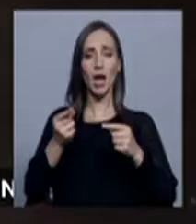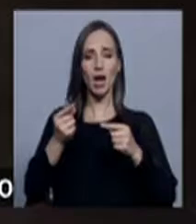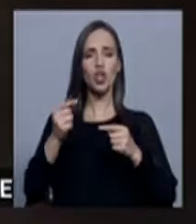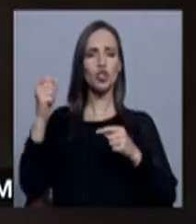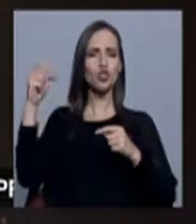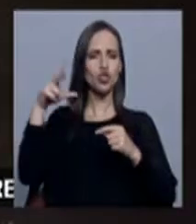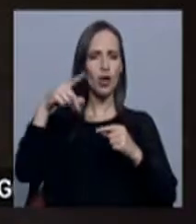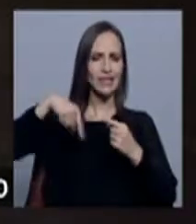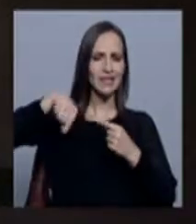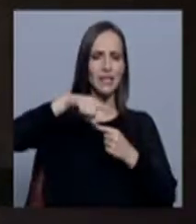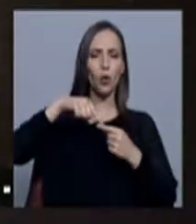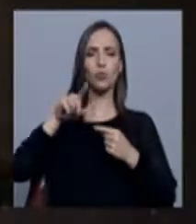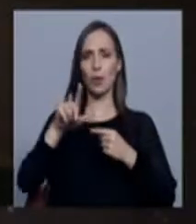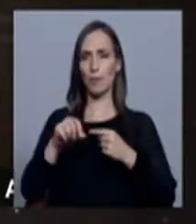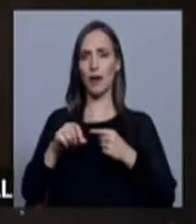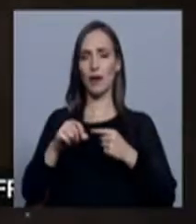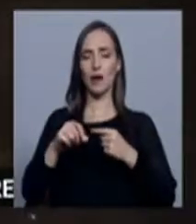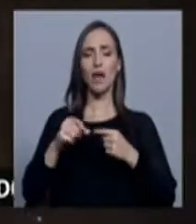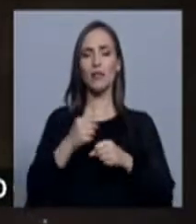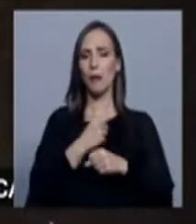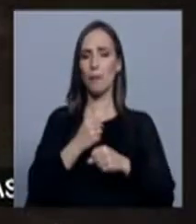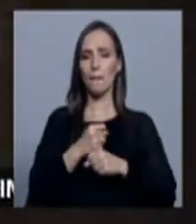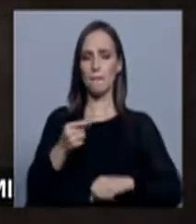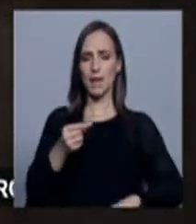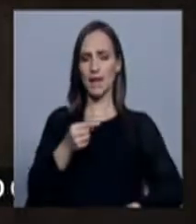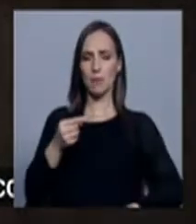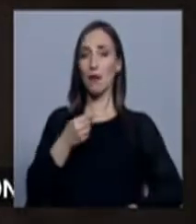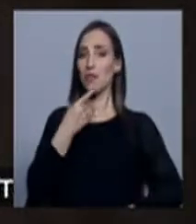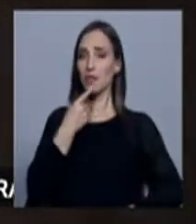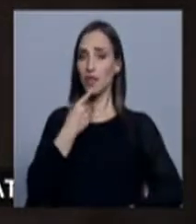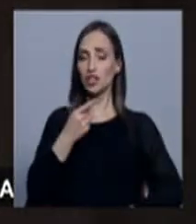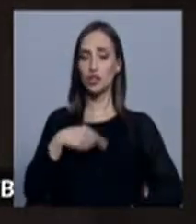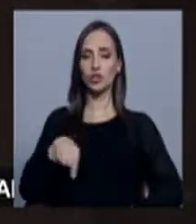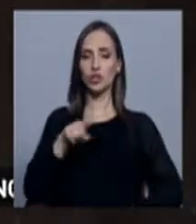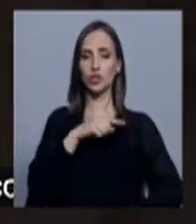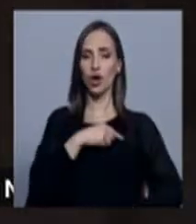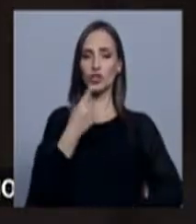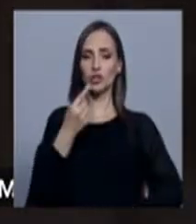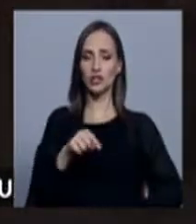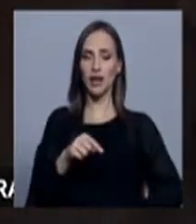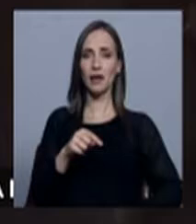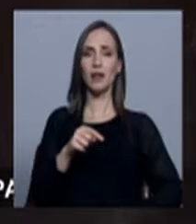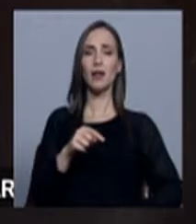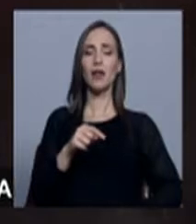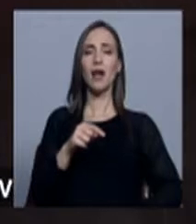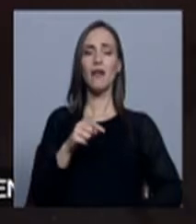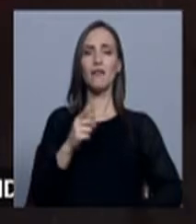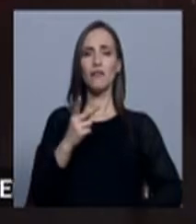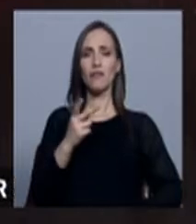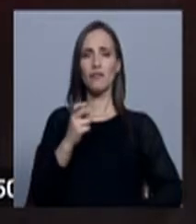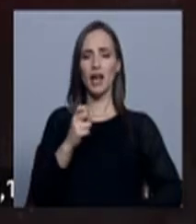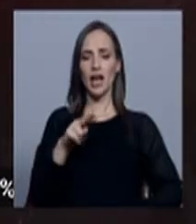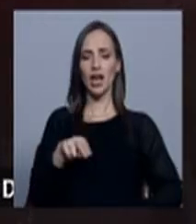fase também de atividade mínima. Isto quer dizer que nós temos uma parte da atmosfera de Vênus que reage